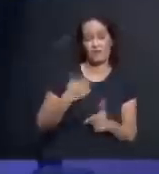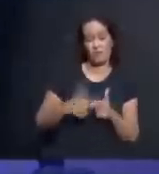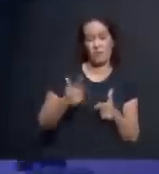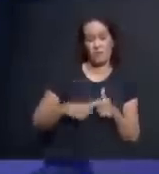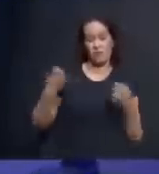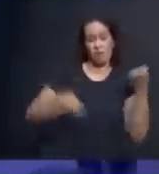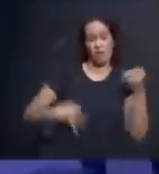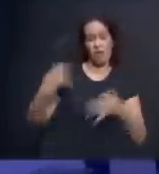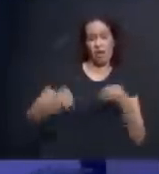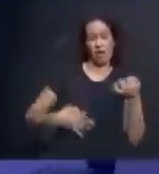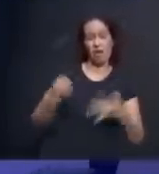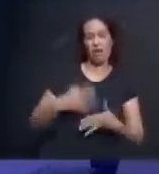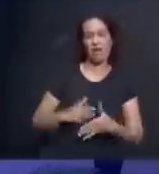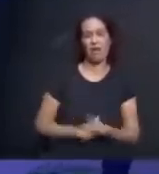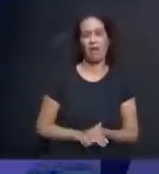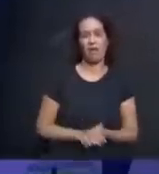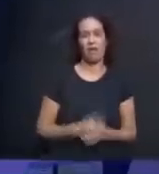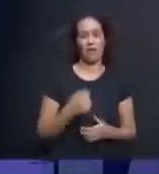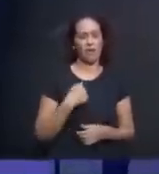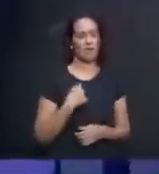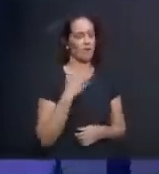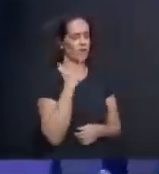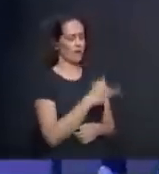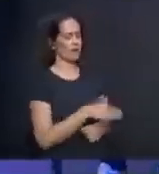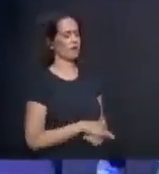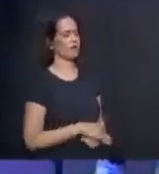eu olho para ela e falo assim: você aceitou Jesus? Sim!